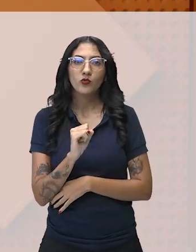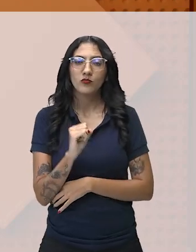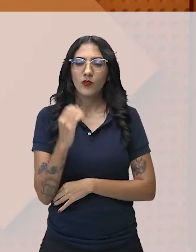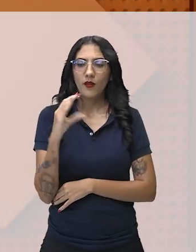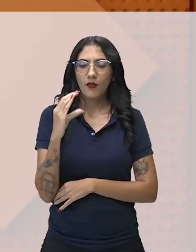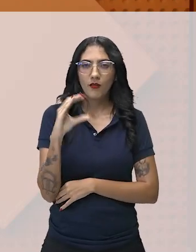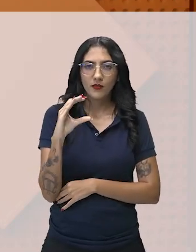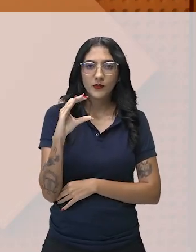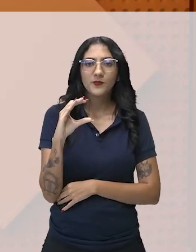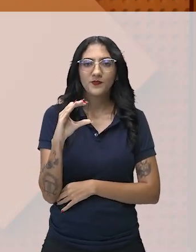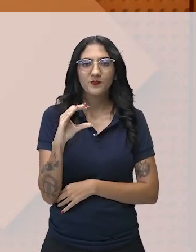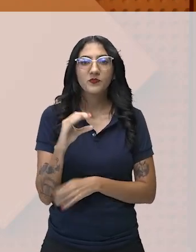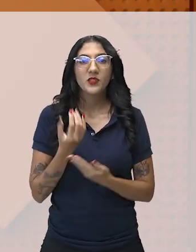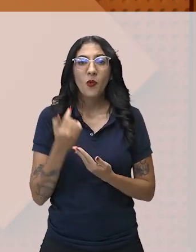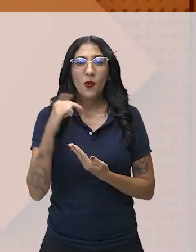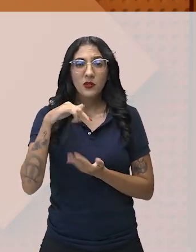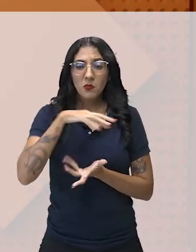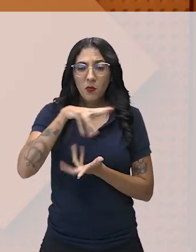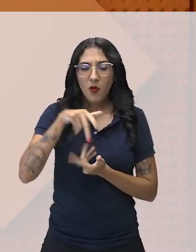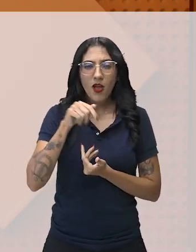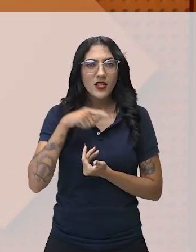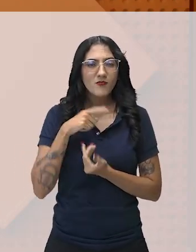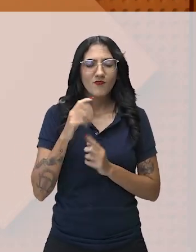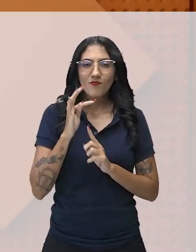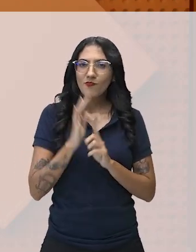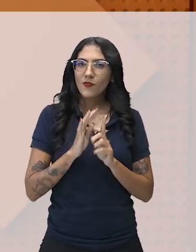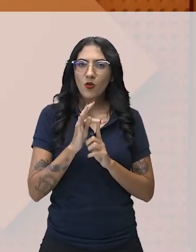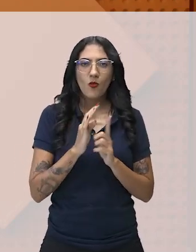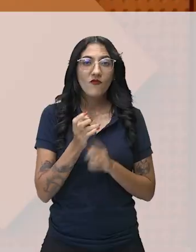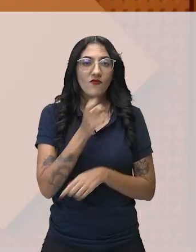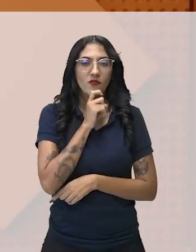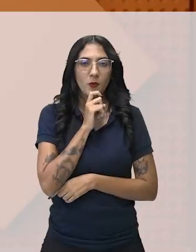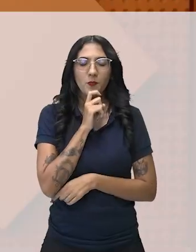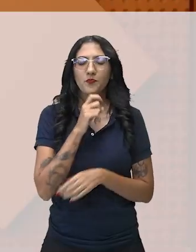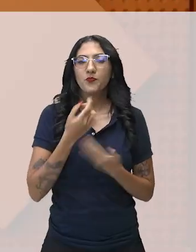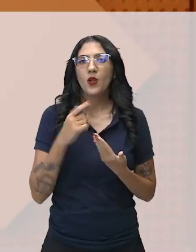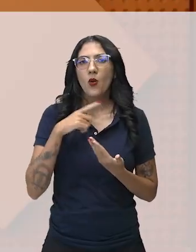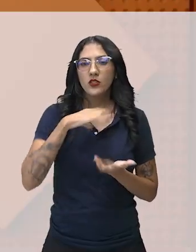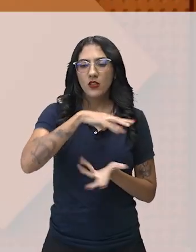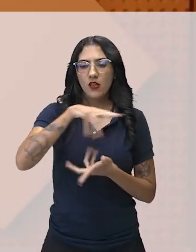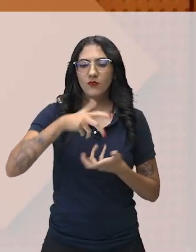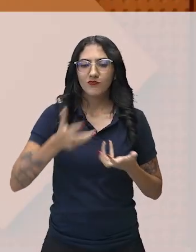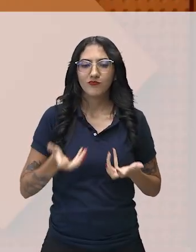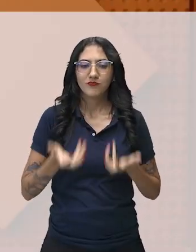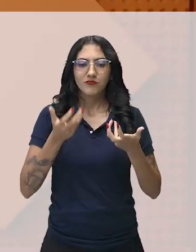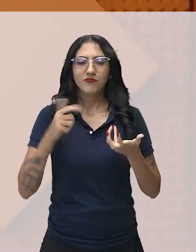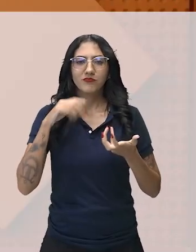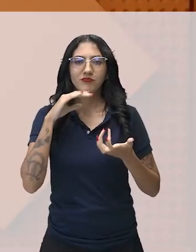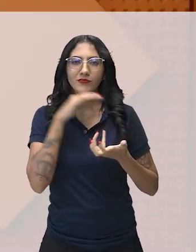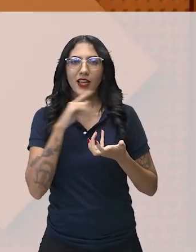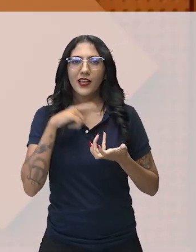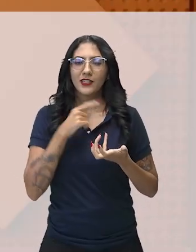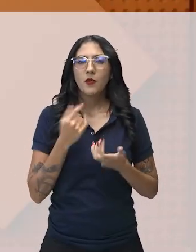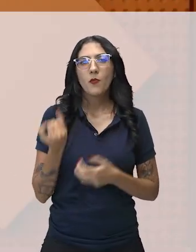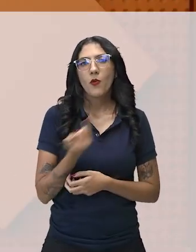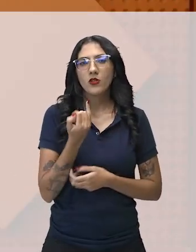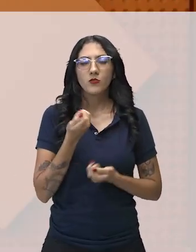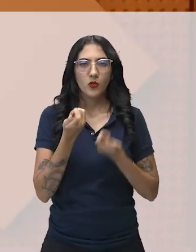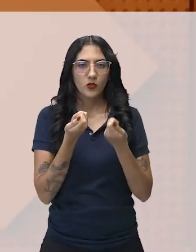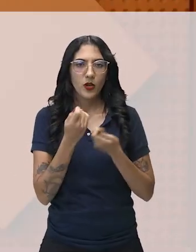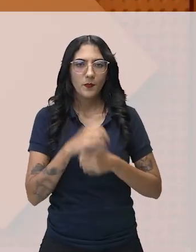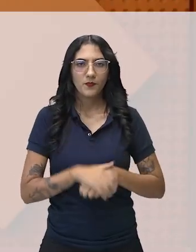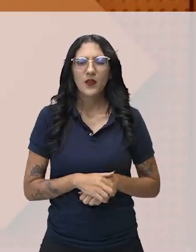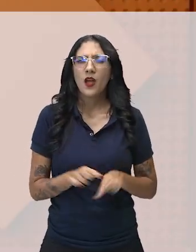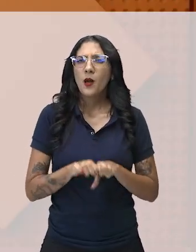Celsius. Então, o nosso planeta seria muito frio, certo? Então, o efeito estufa ele é importante para a manutenção dessa temperatura. E qual o